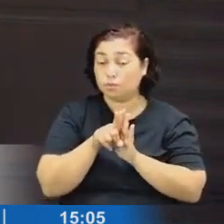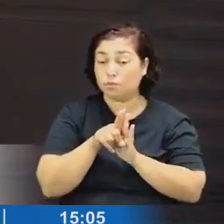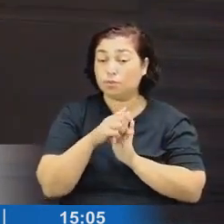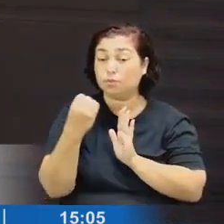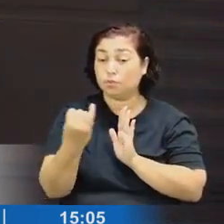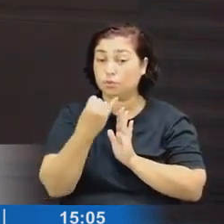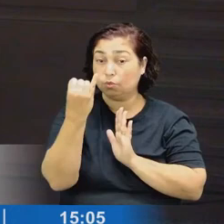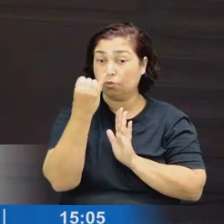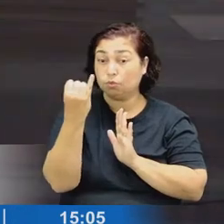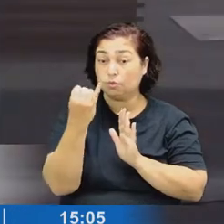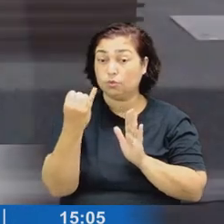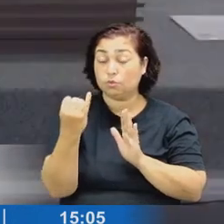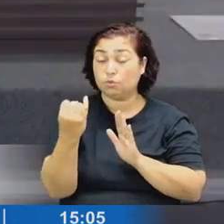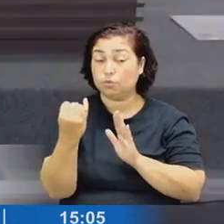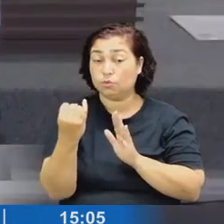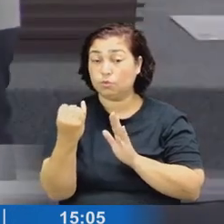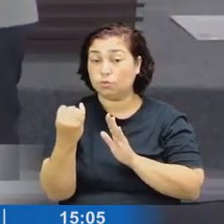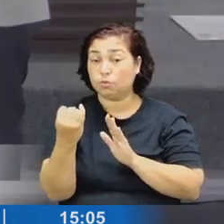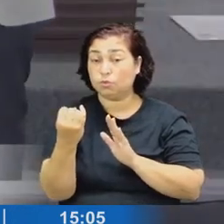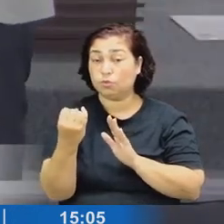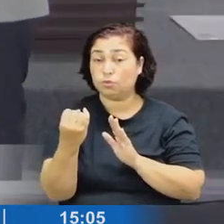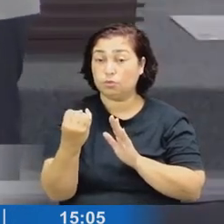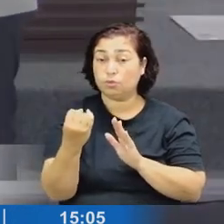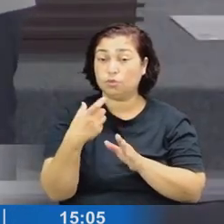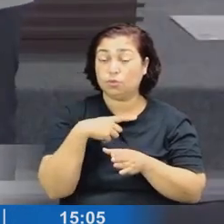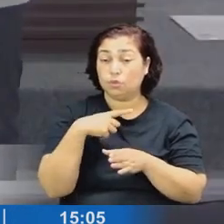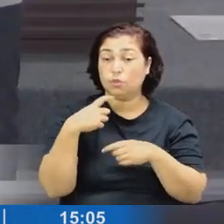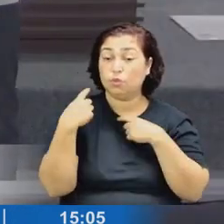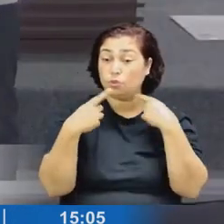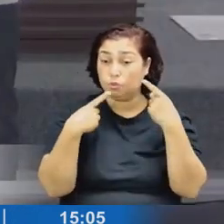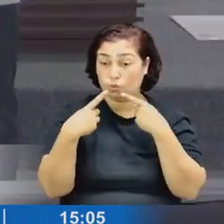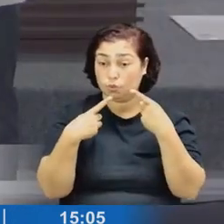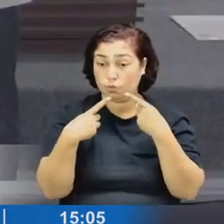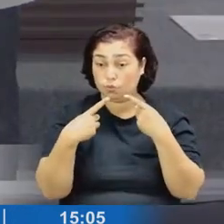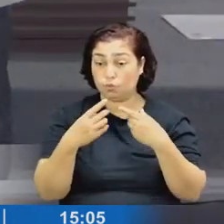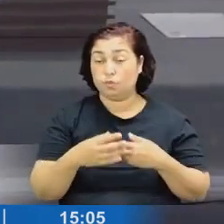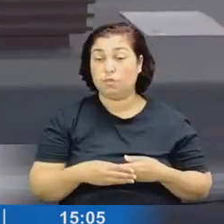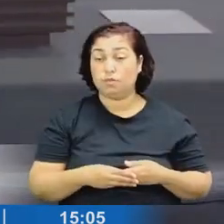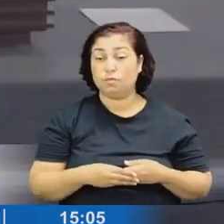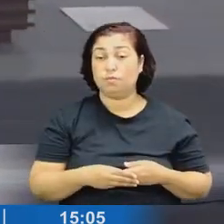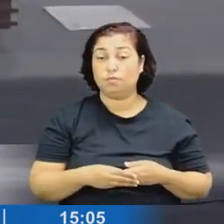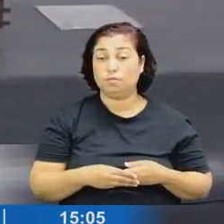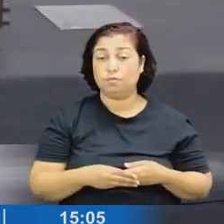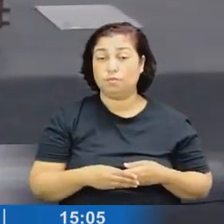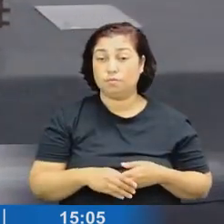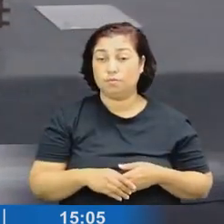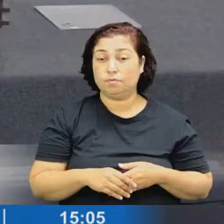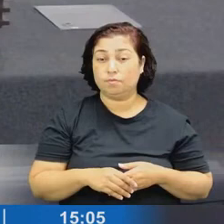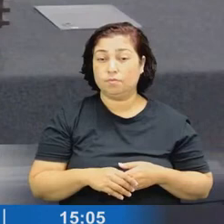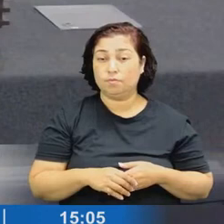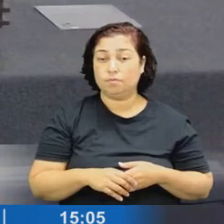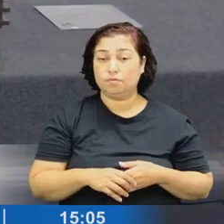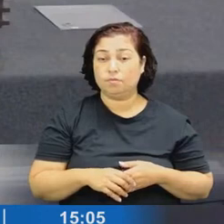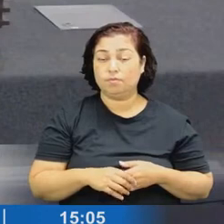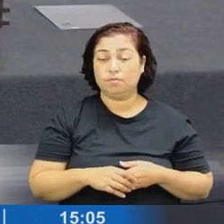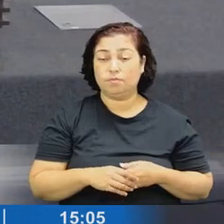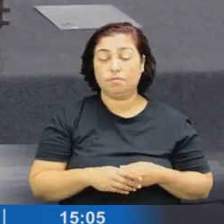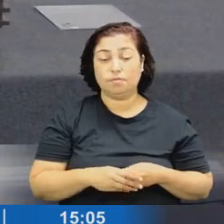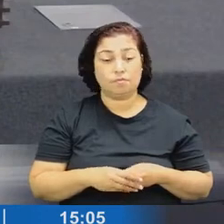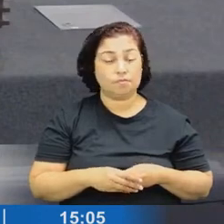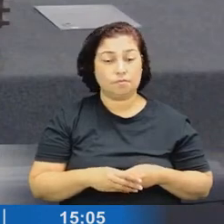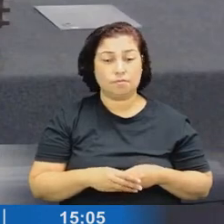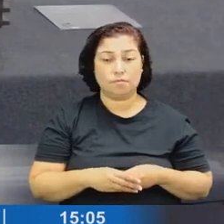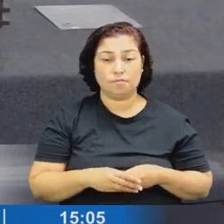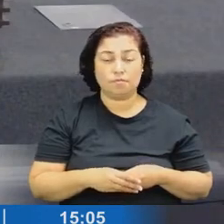porque é importante essa interação é legal que vocês tenham dúvida e fiquem comigo aqui agora tá que é de graça que depois é caro responder pergunta